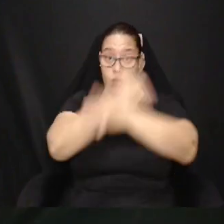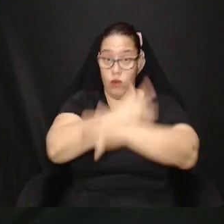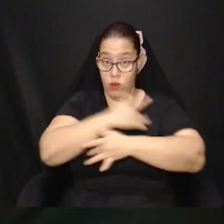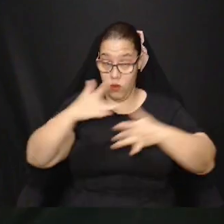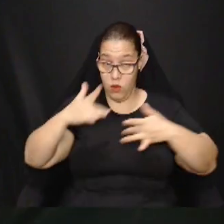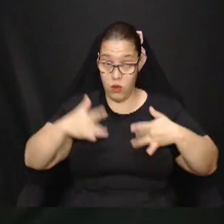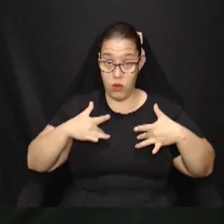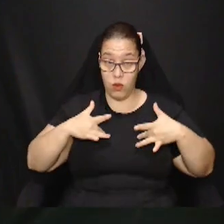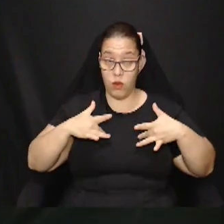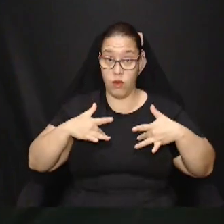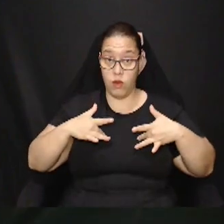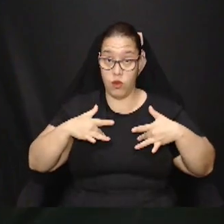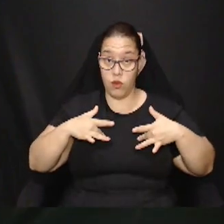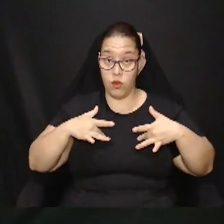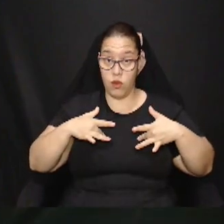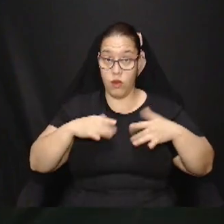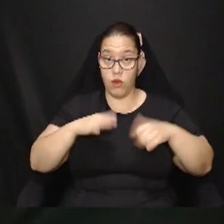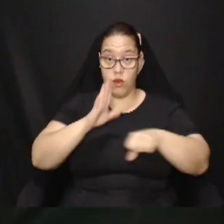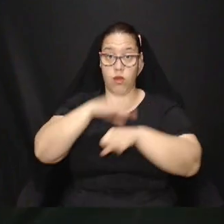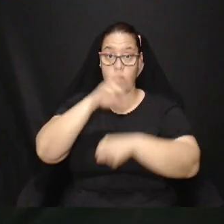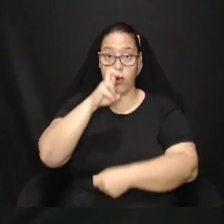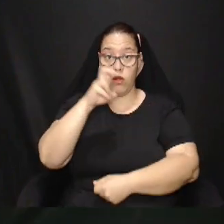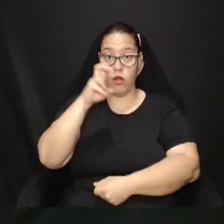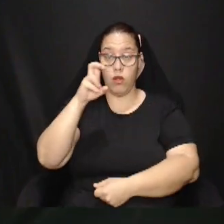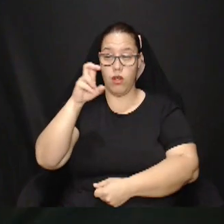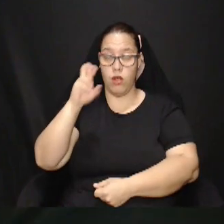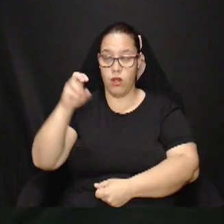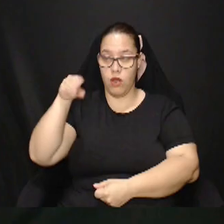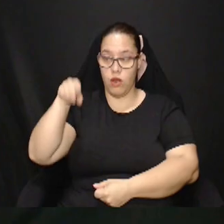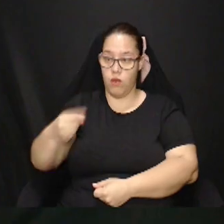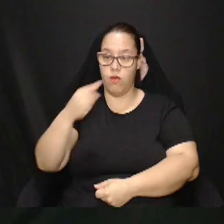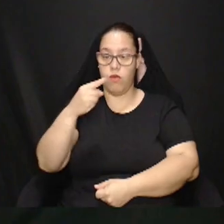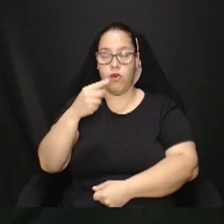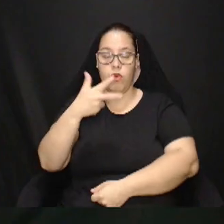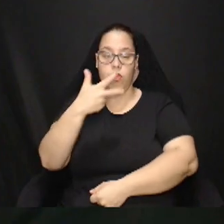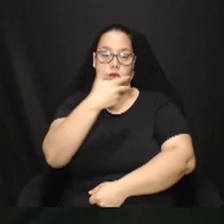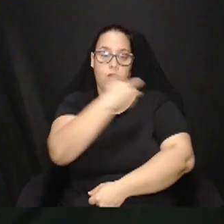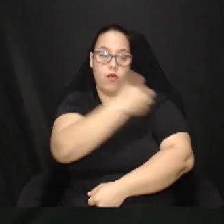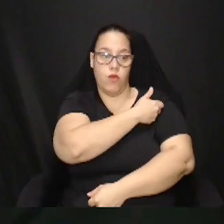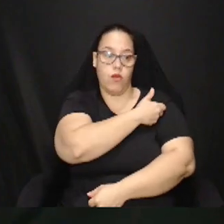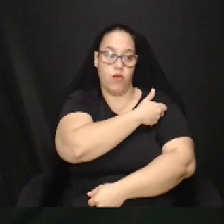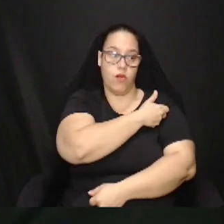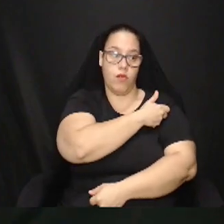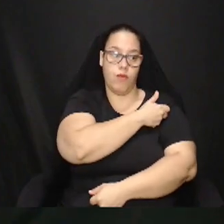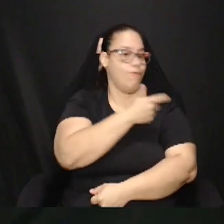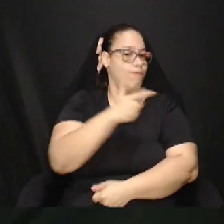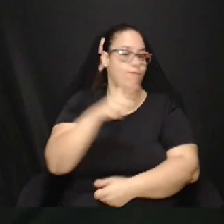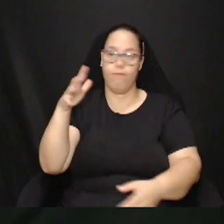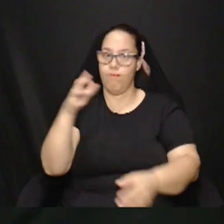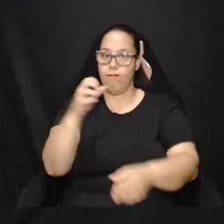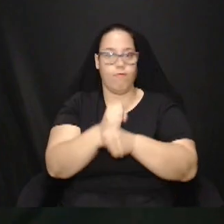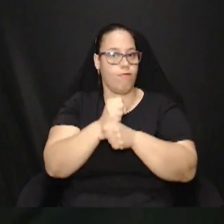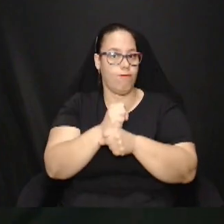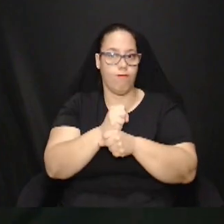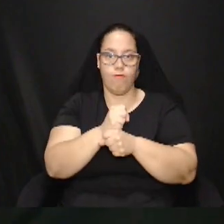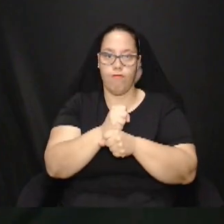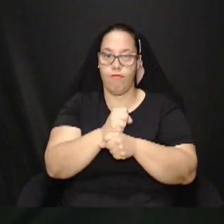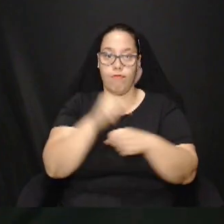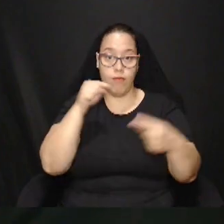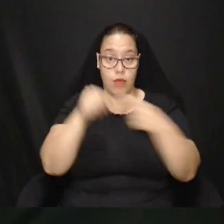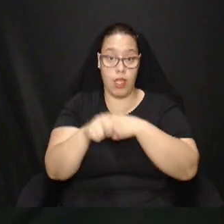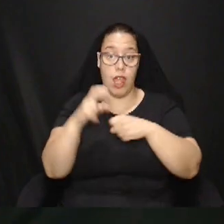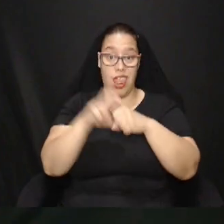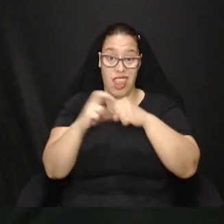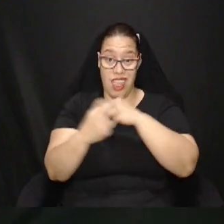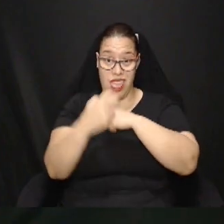com mais de 55 mil doses aplicadas, quase metade do público-alvo ainda não completou a vacinação contra a dengue aqui na cidade